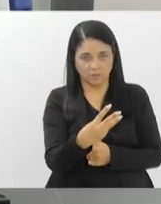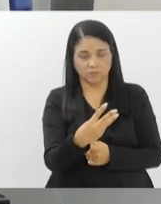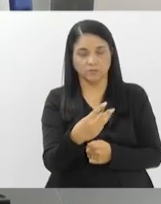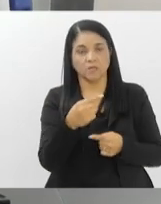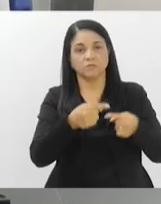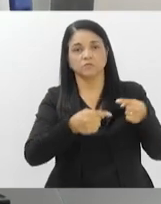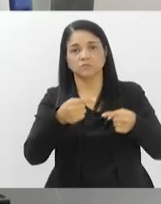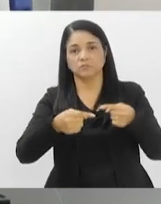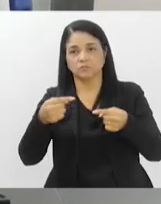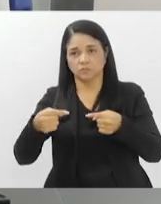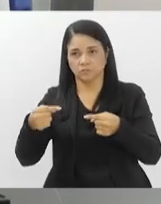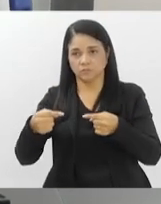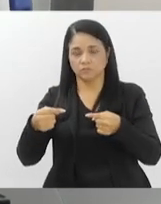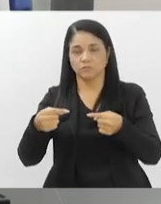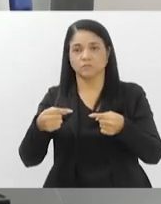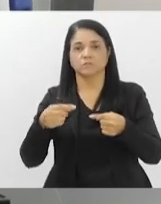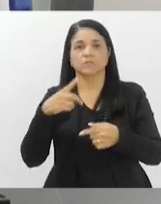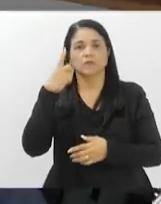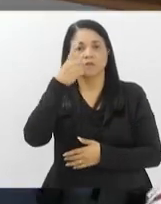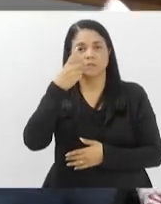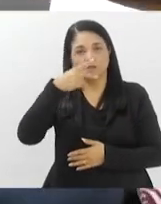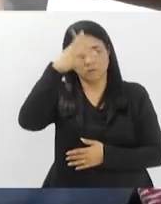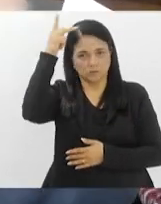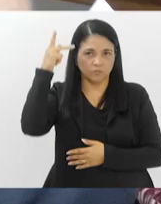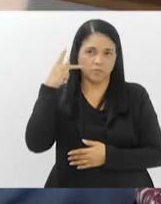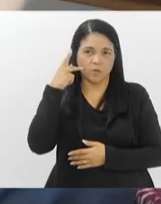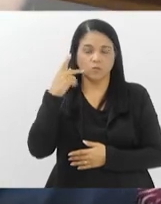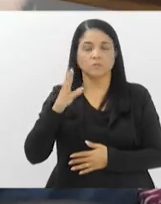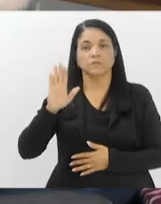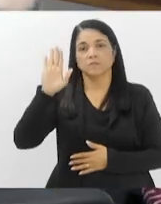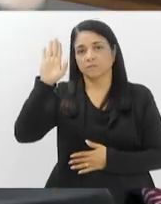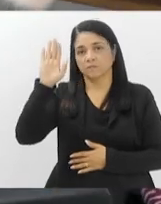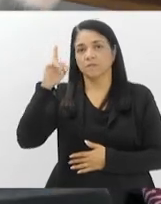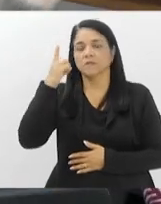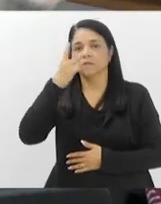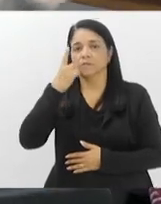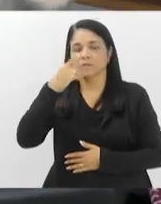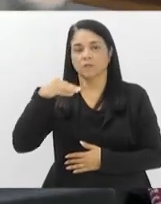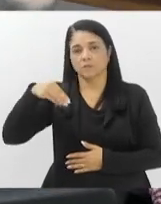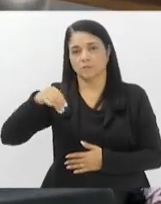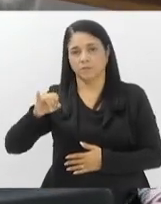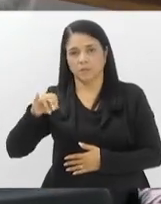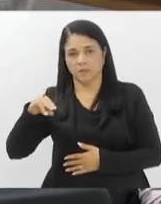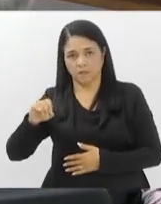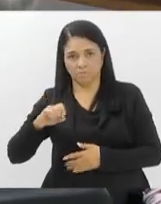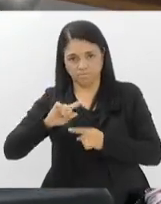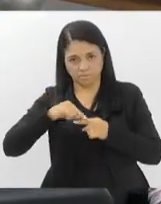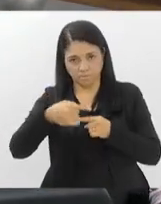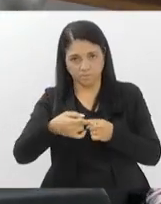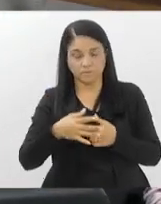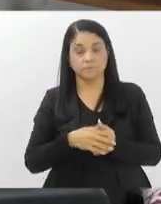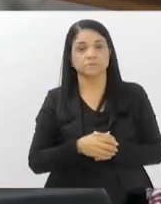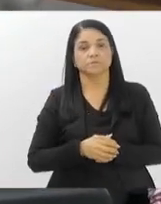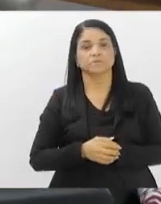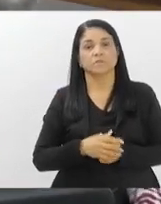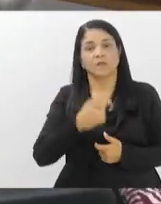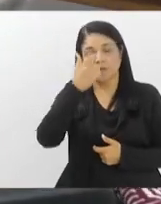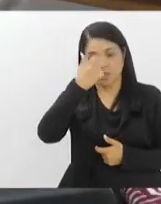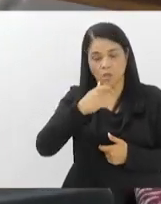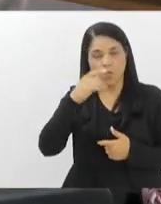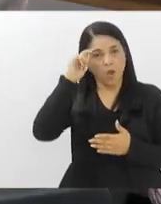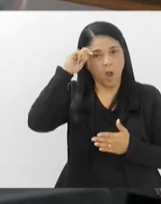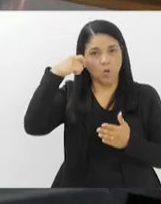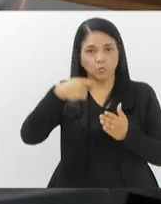discussão. Para discutir. Para discutir, deputado Luiz Paulo. Também eu. Na sequência, deputado Mink. Eventualmente, eu sou o